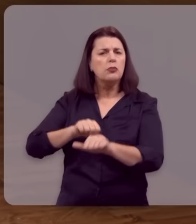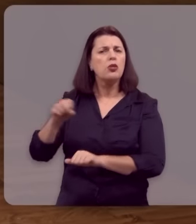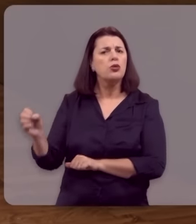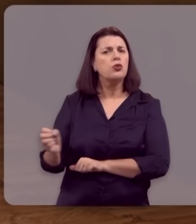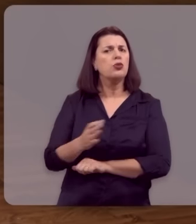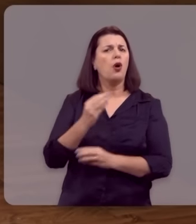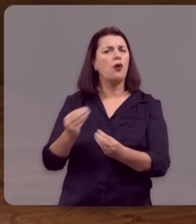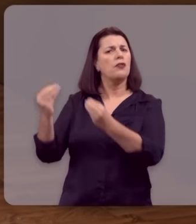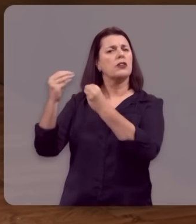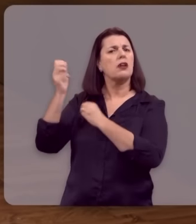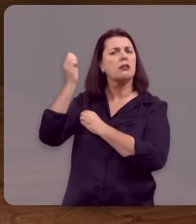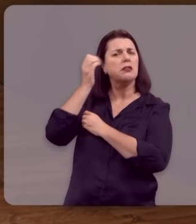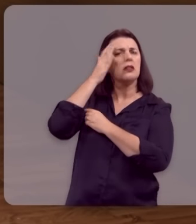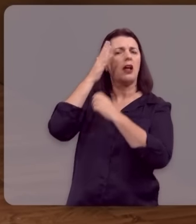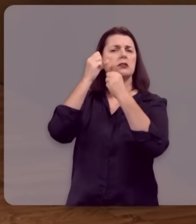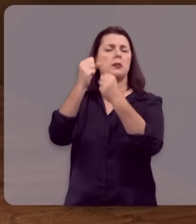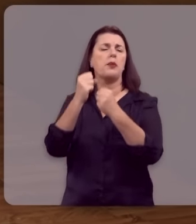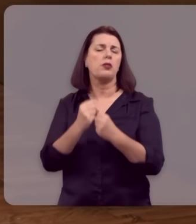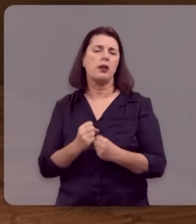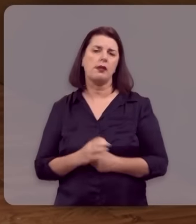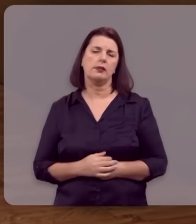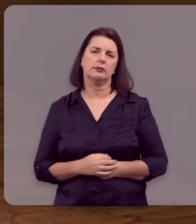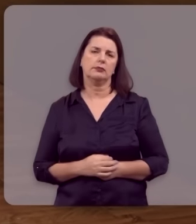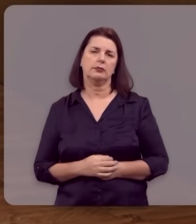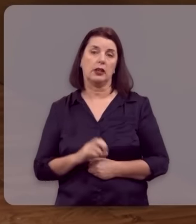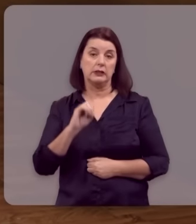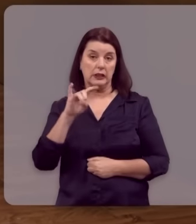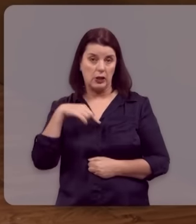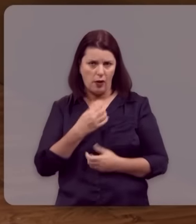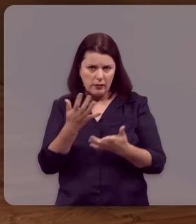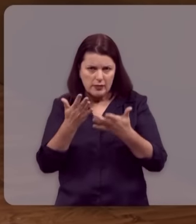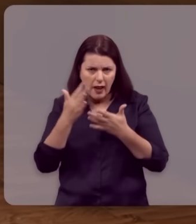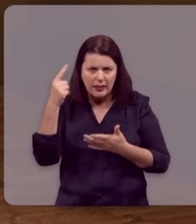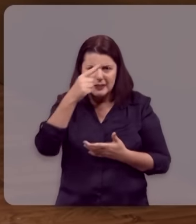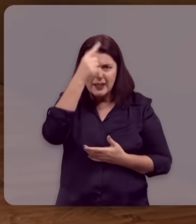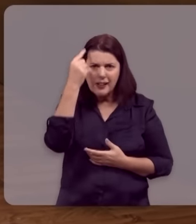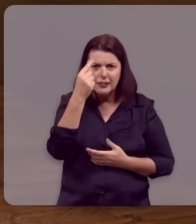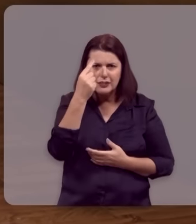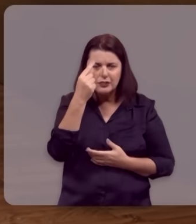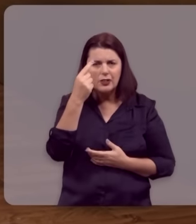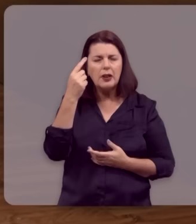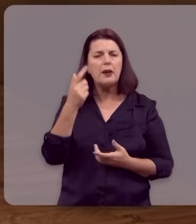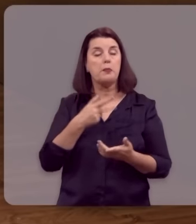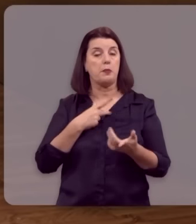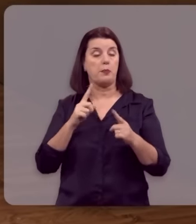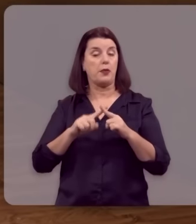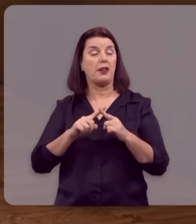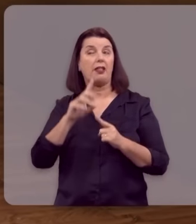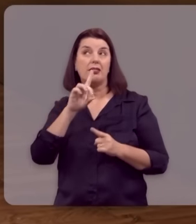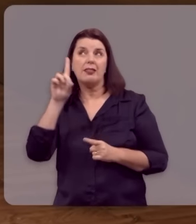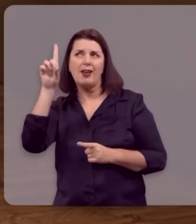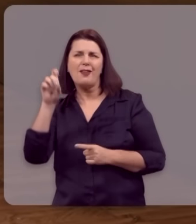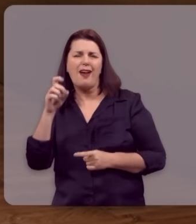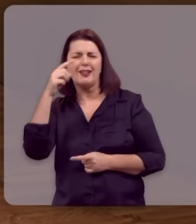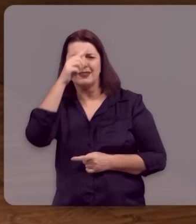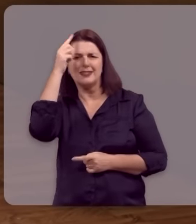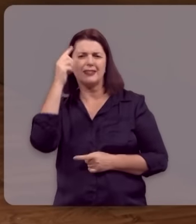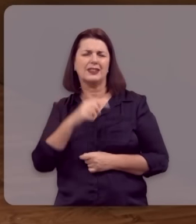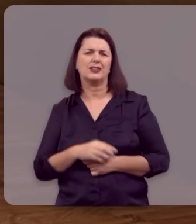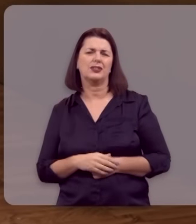nos reveste de graça e poder. Se queremos ser santos, a Bíblia diz, sede santos, porque eu sou santo, e a Bíblia